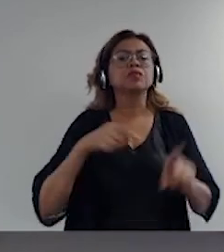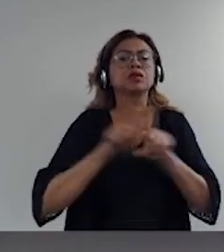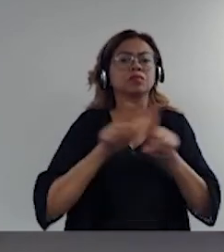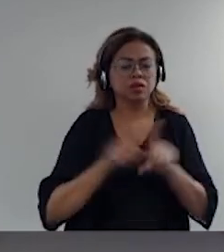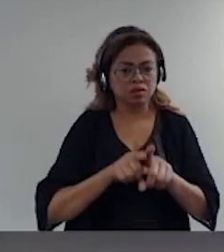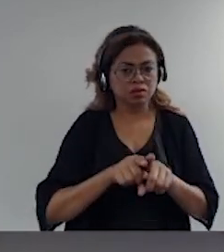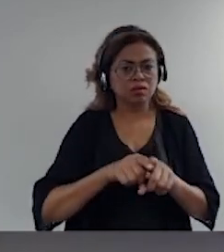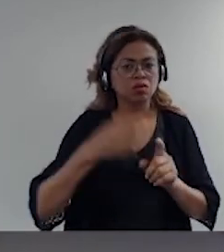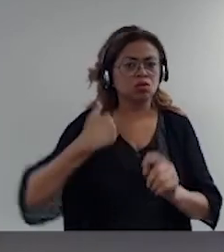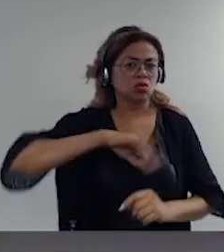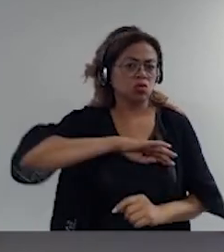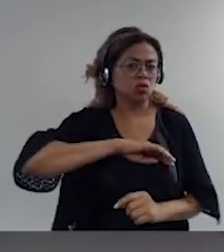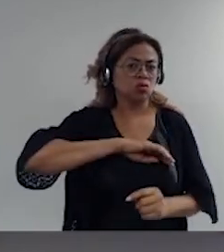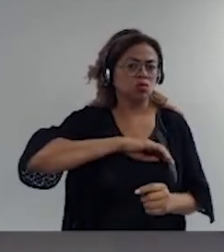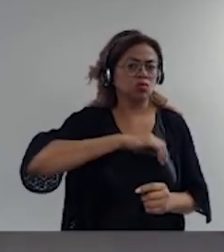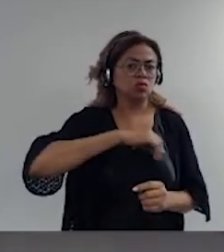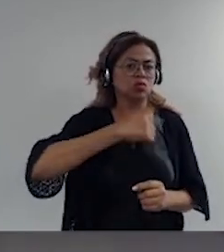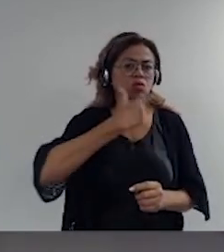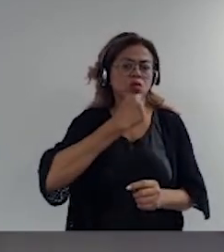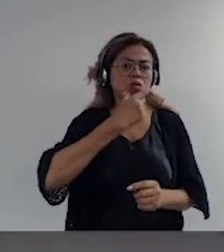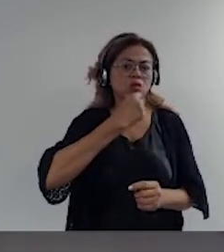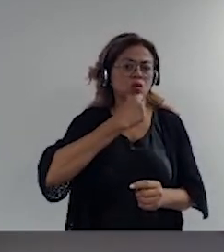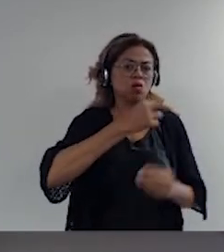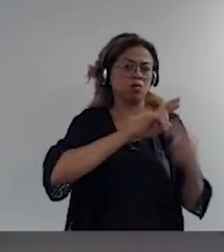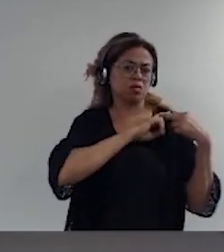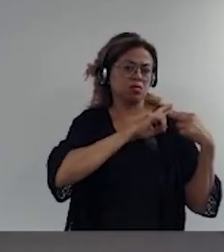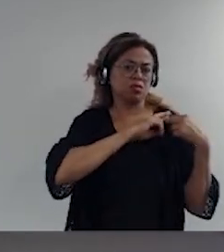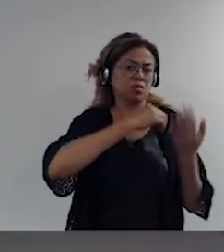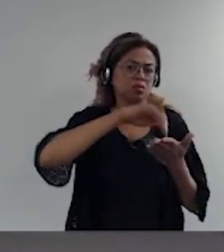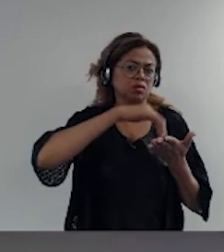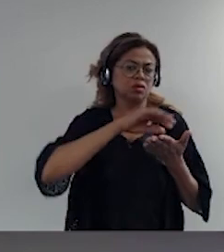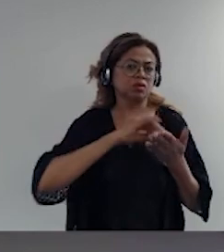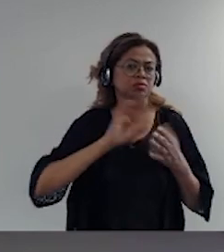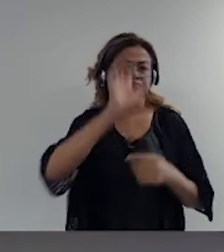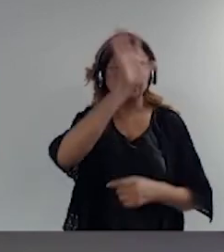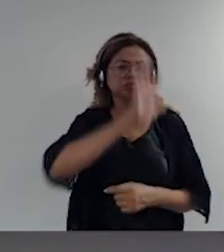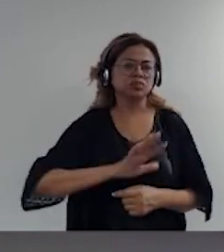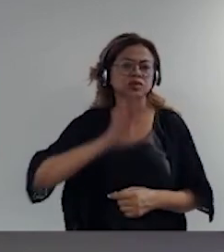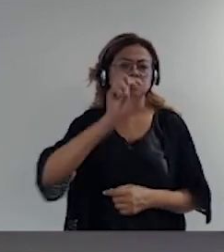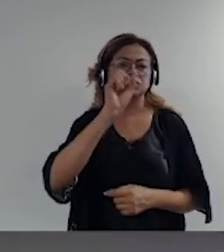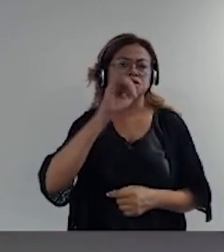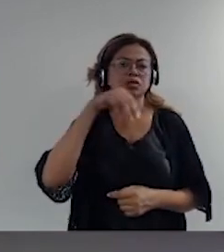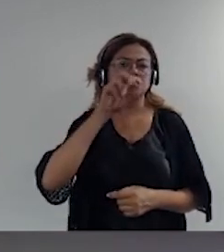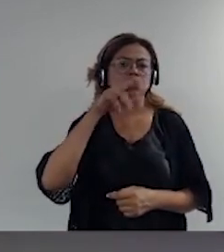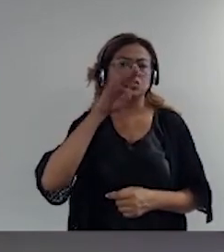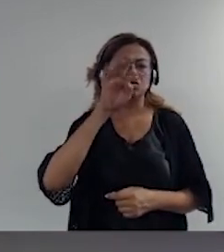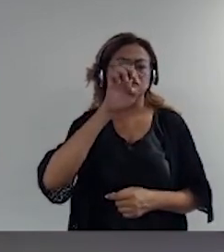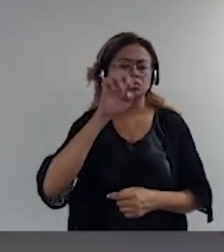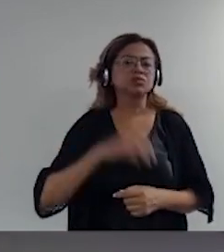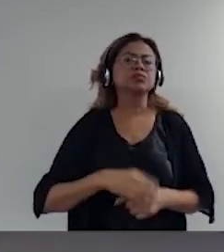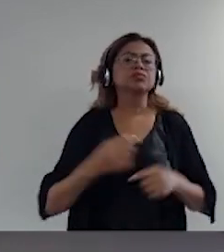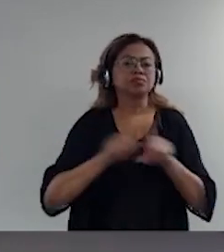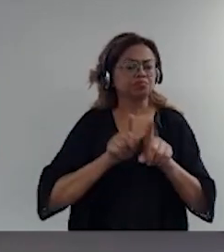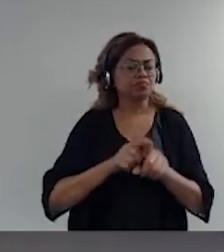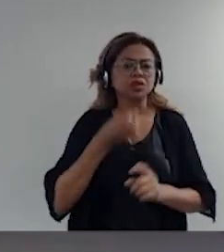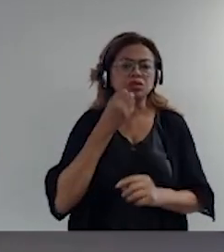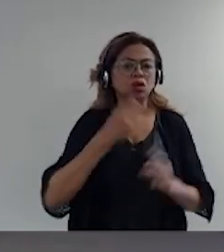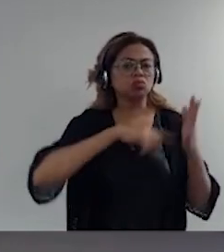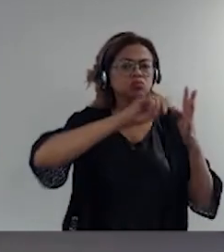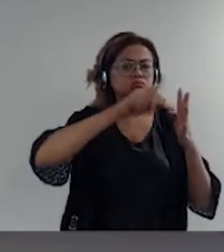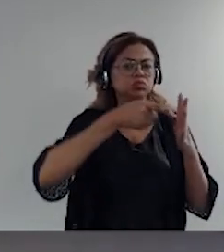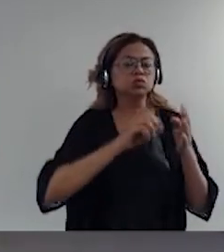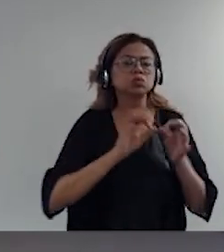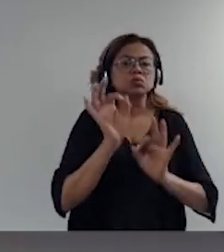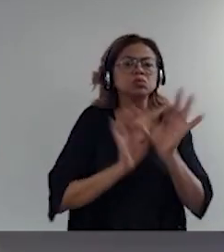nosso secretário-geral também, Dr. Simonetti, Alberto Simonetti, né, que são os